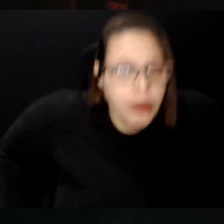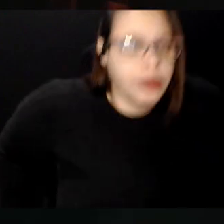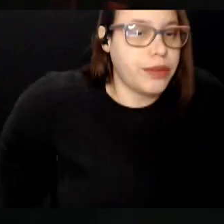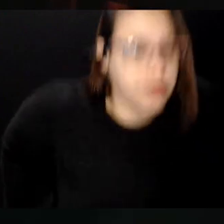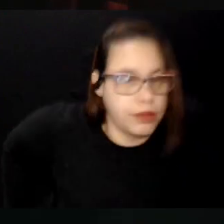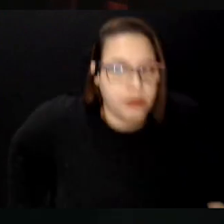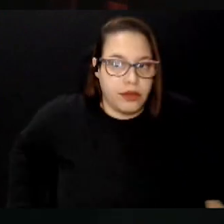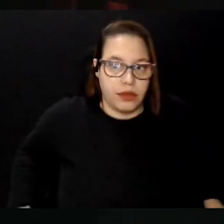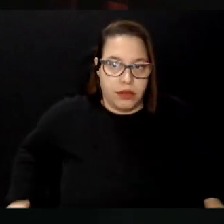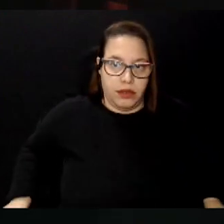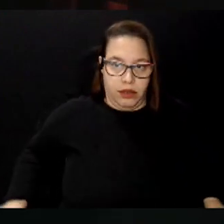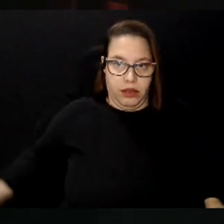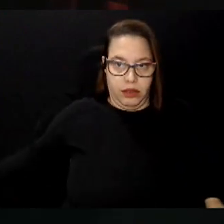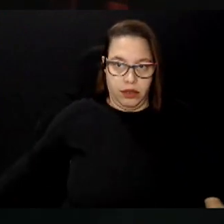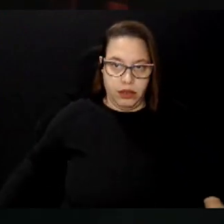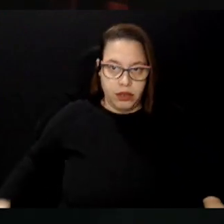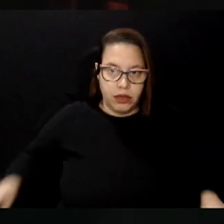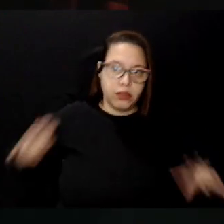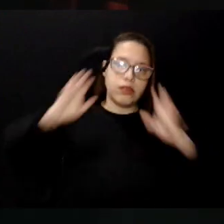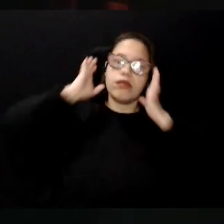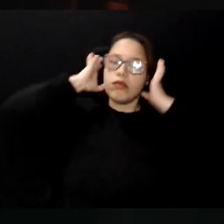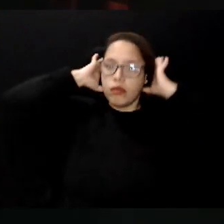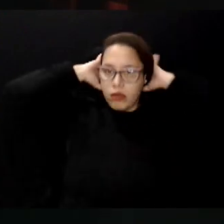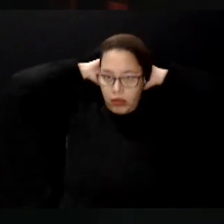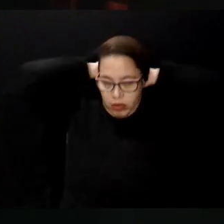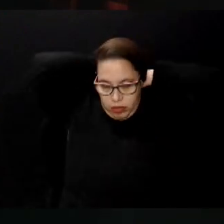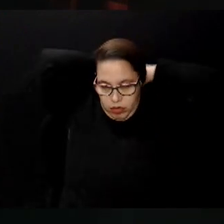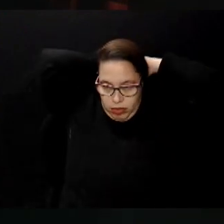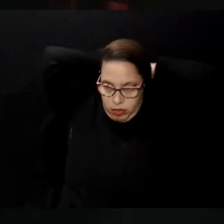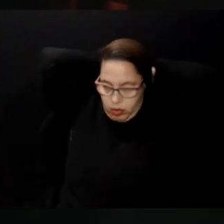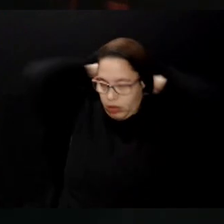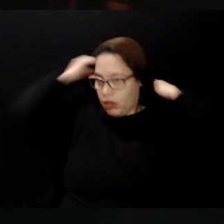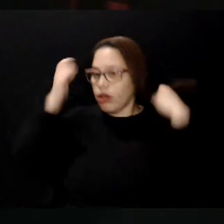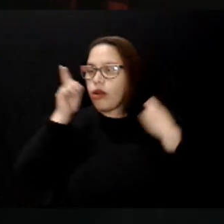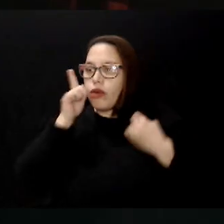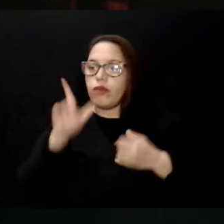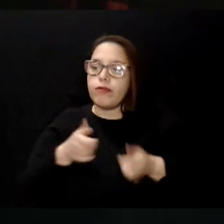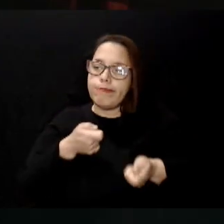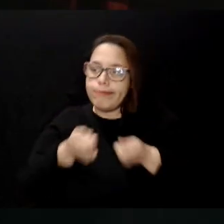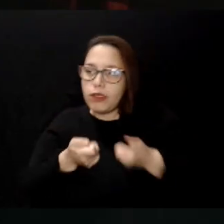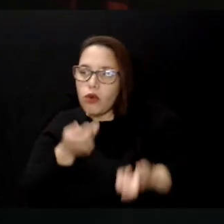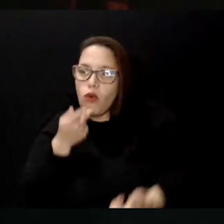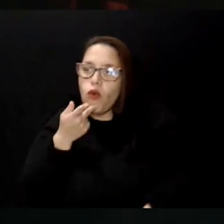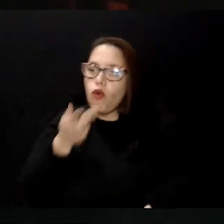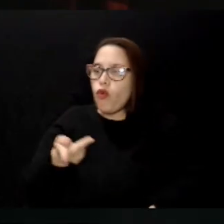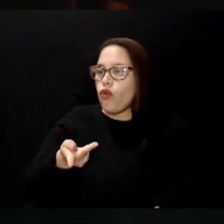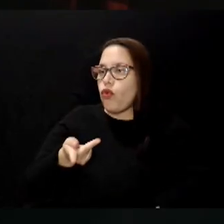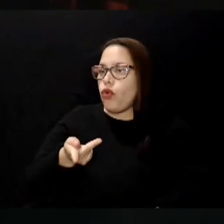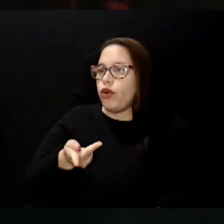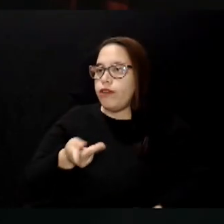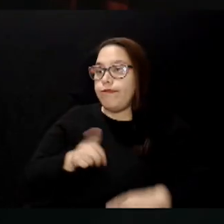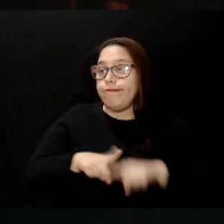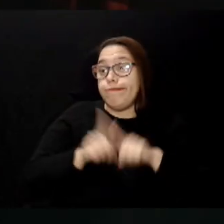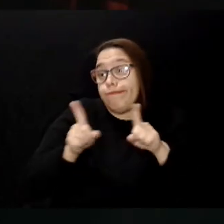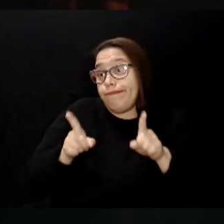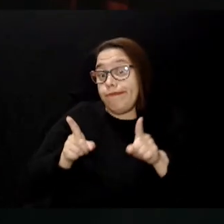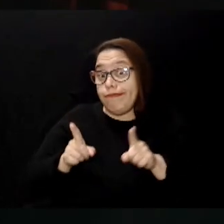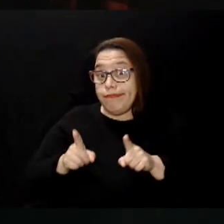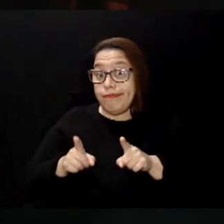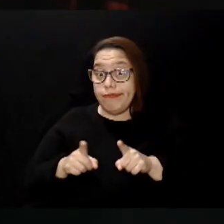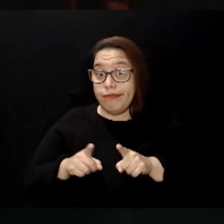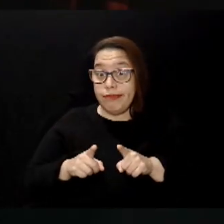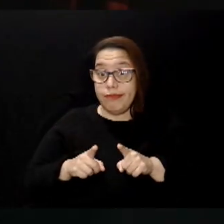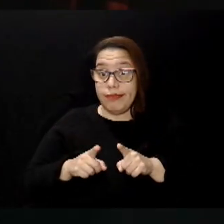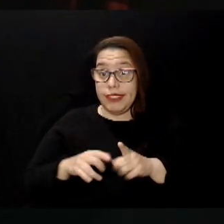dinamismo, aquela rapidez. É tão gostoso quando você consegue ali improvisar e tal, e entregar, mas de repente por uma zona de conforto